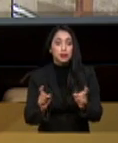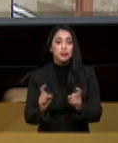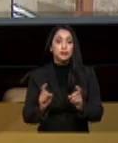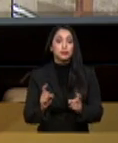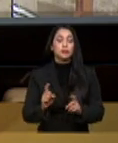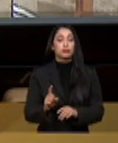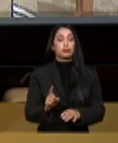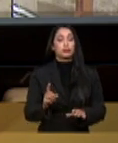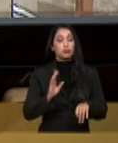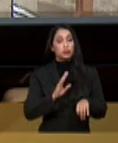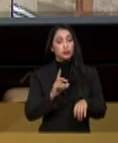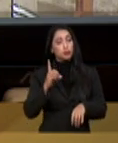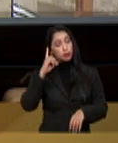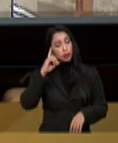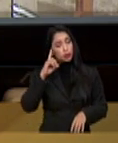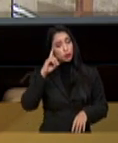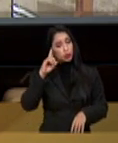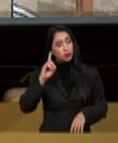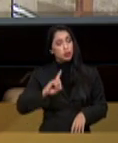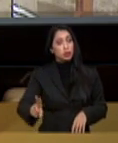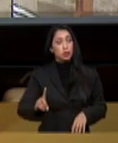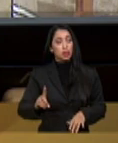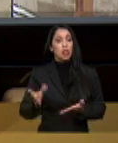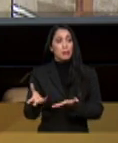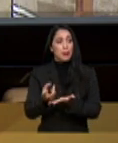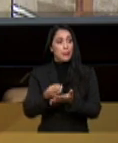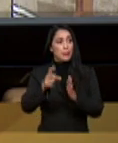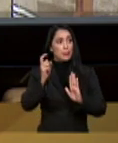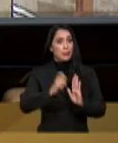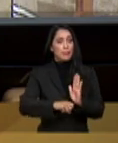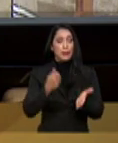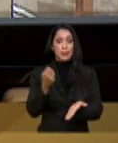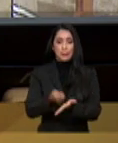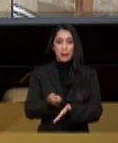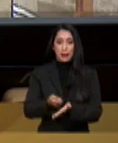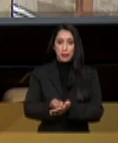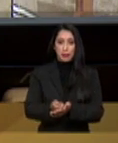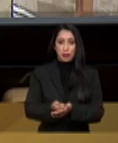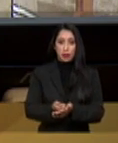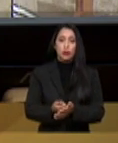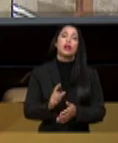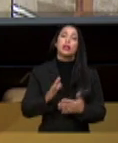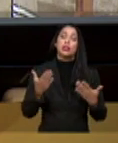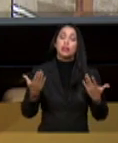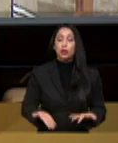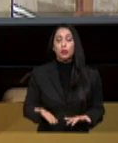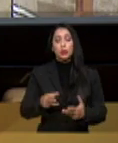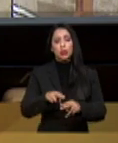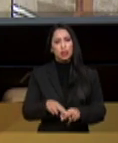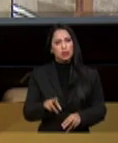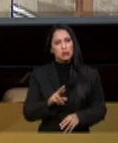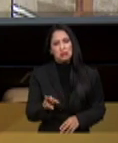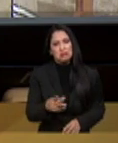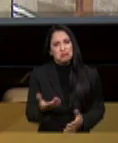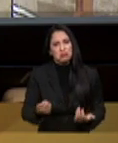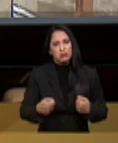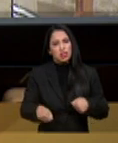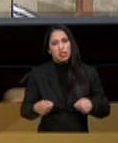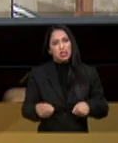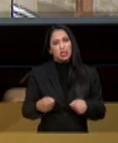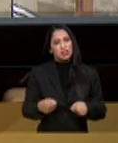do vencimento do prazo para recolhimento do valor da obrigação tributária. Bem por isso, não há necessidade